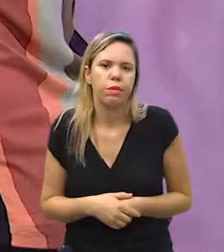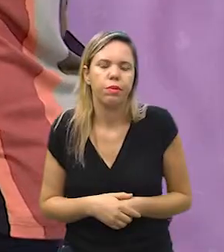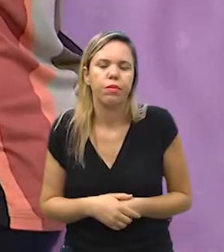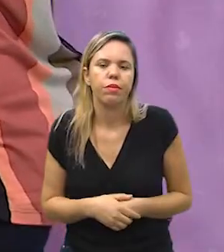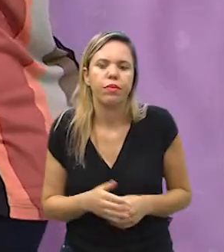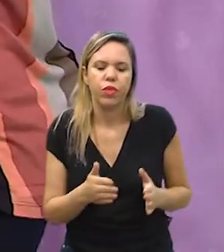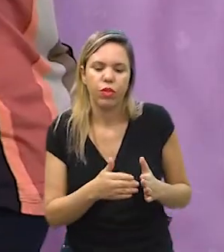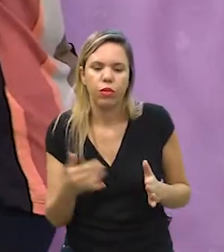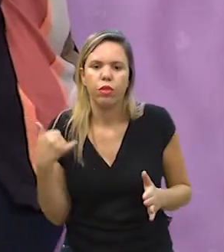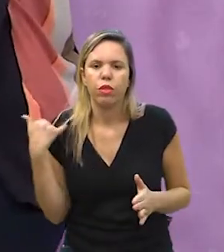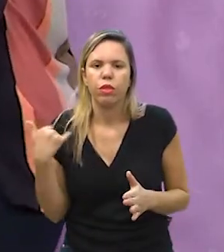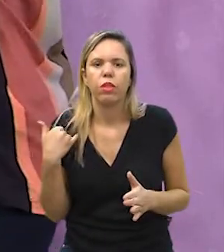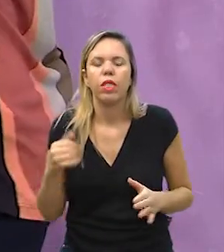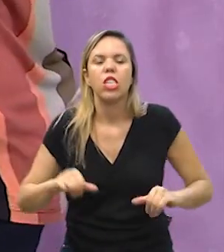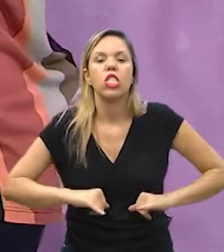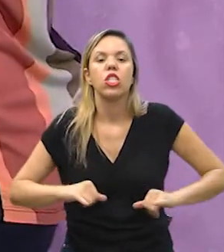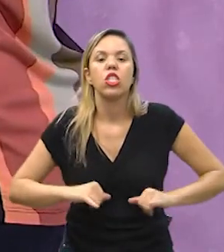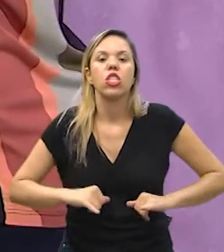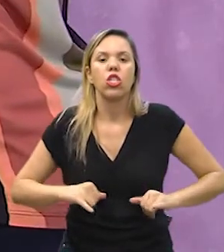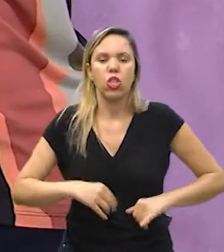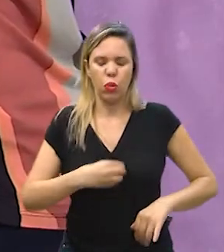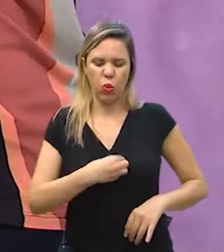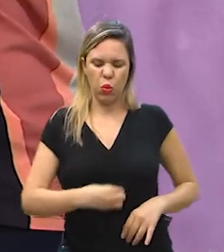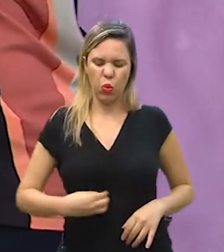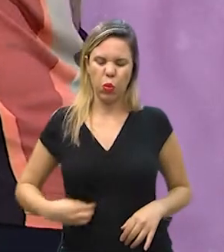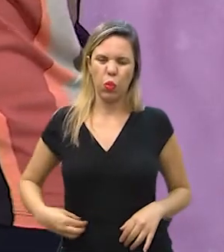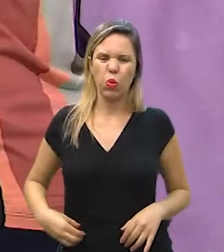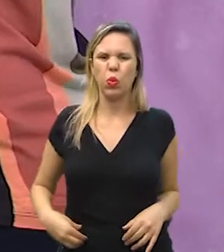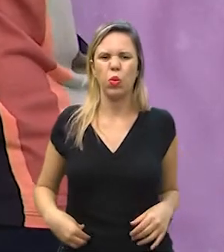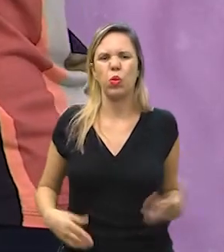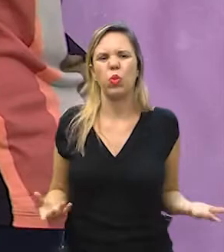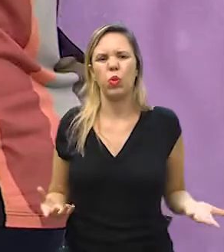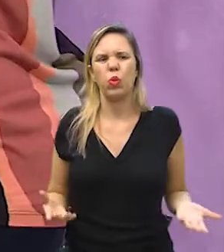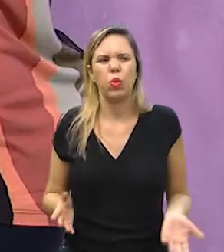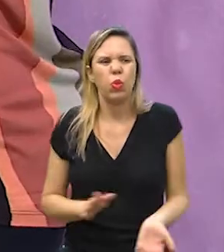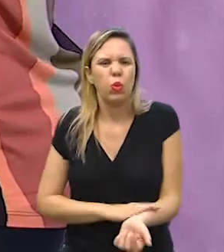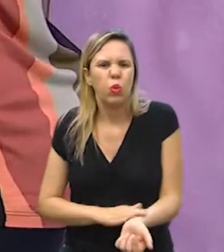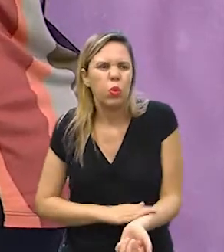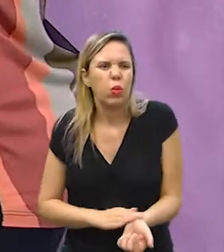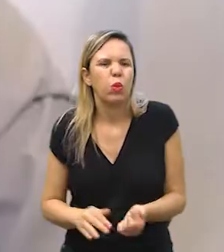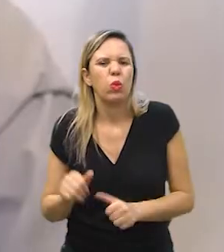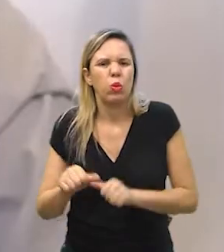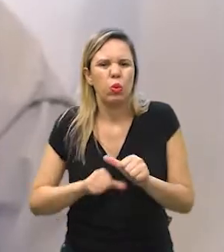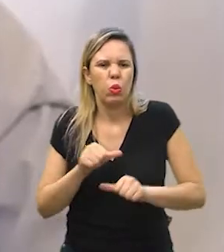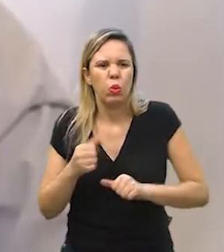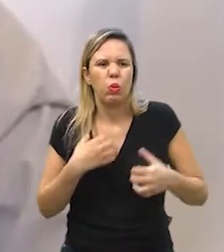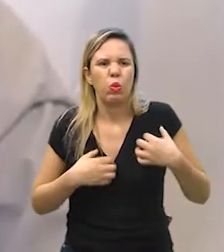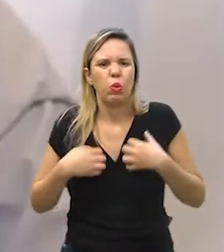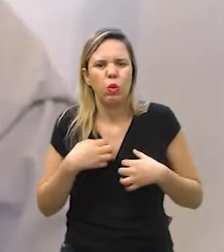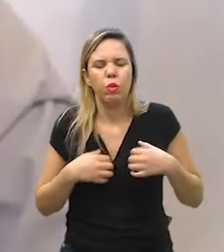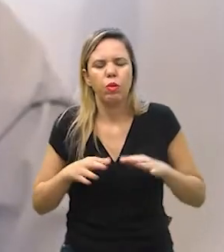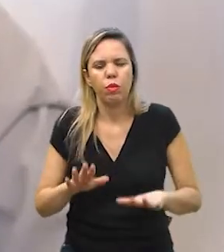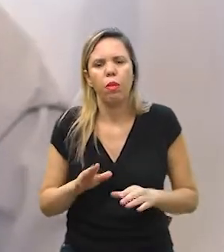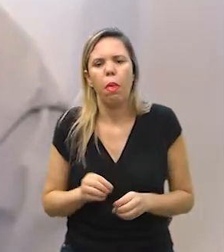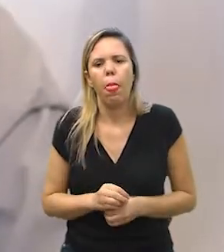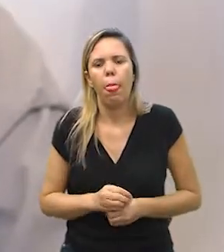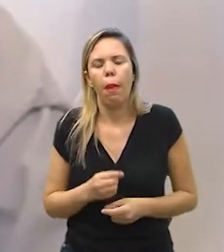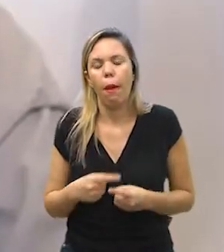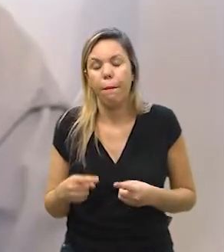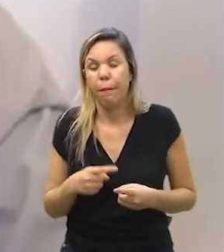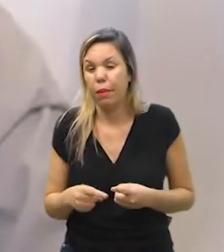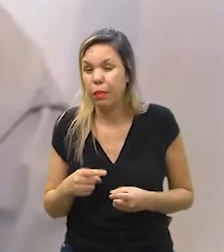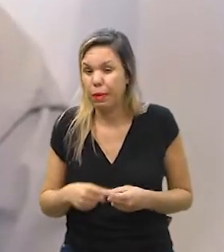Doutor, quem sofre de síndrome do intestino irritado, o que acontece com essa pessoa? Na realidade, essa síndrome é uma